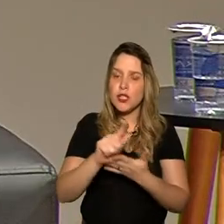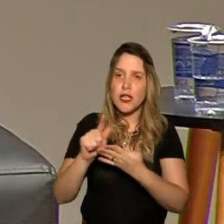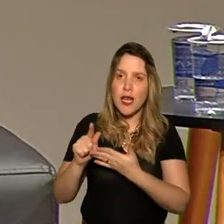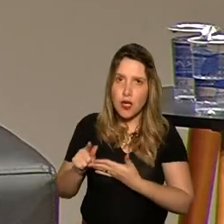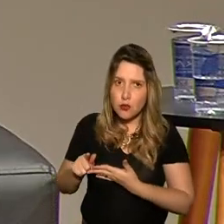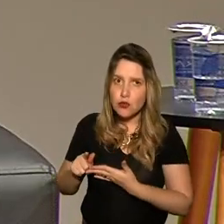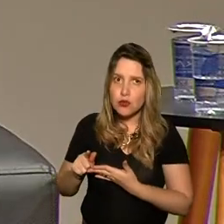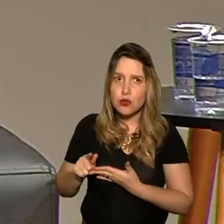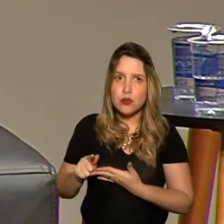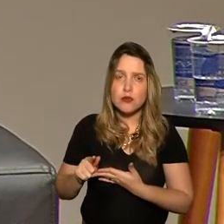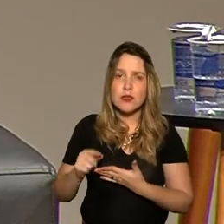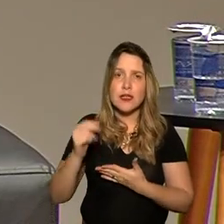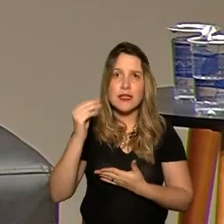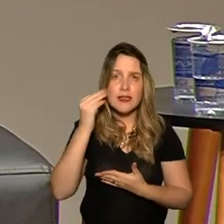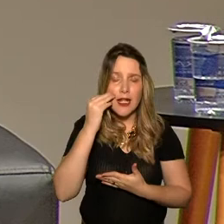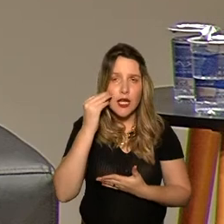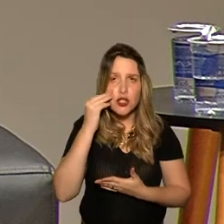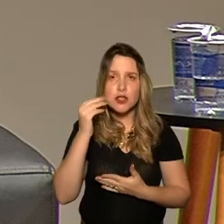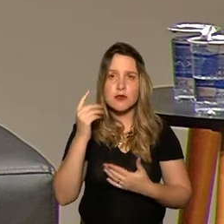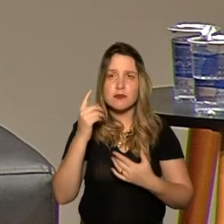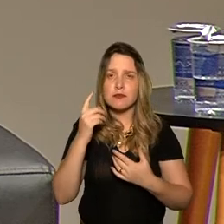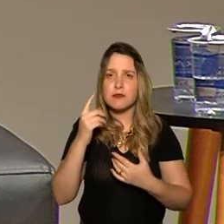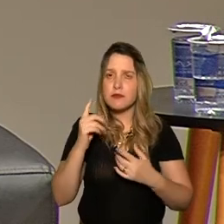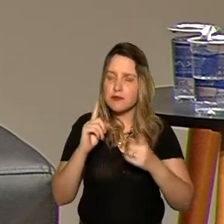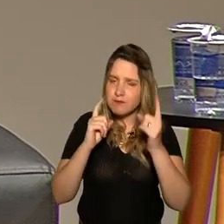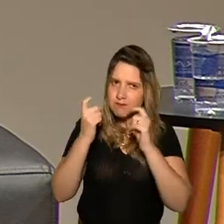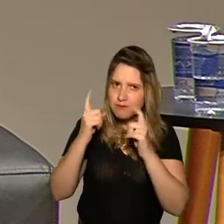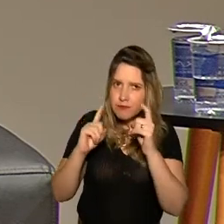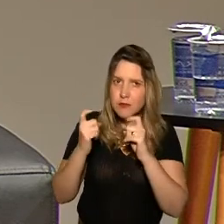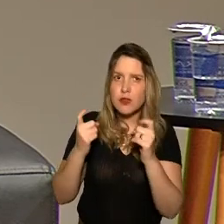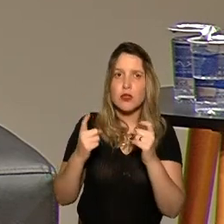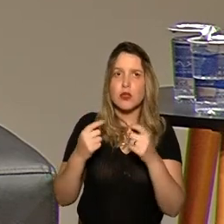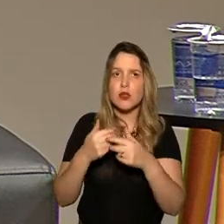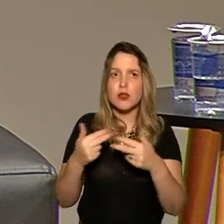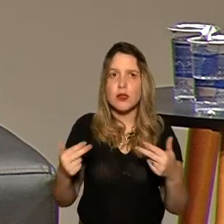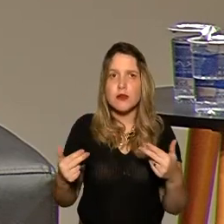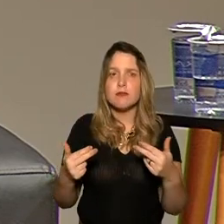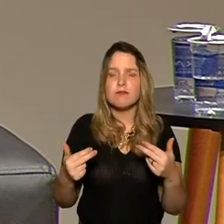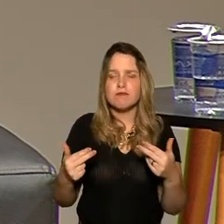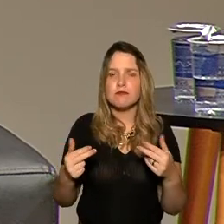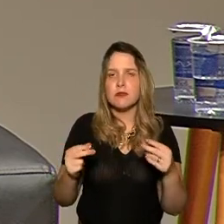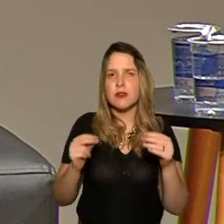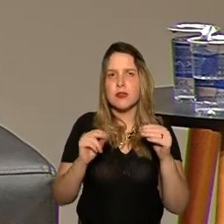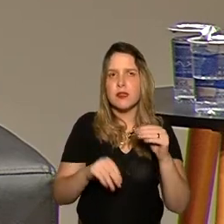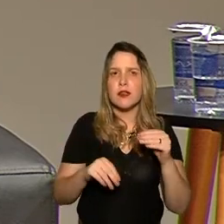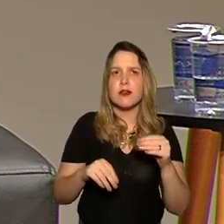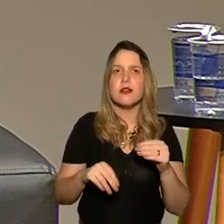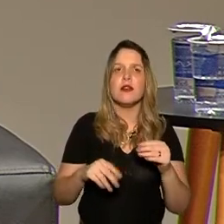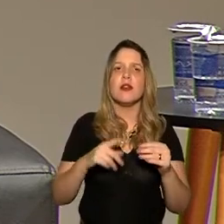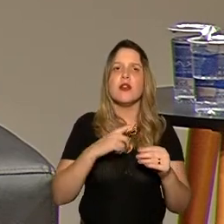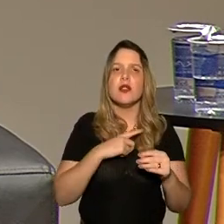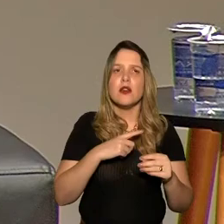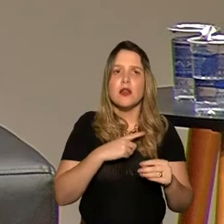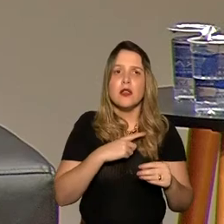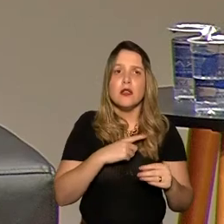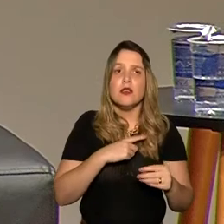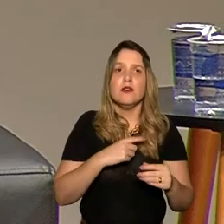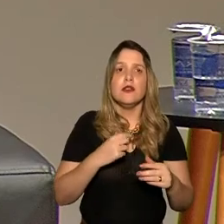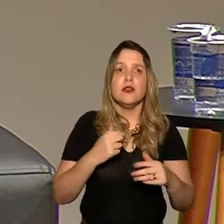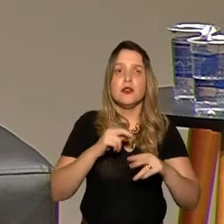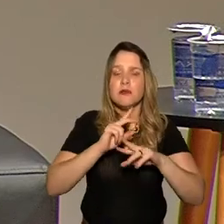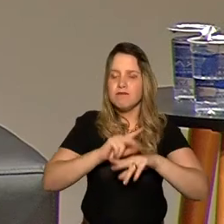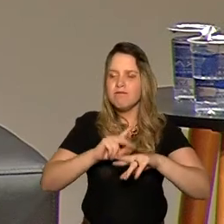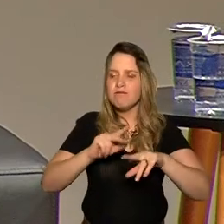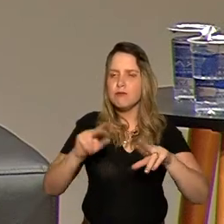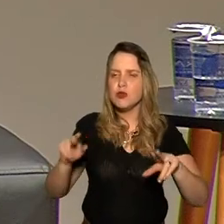um marcador étnico-racial tem a participação dela como cidadã tem demandas